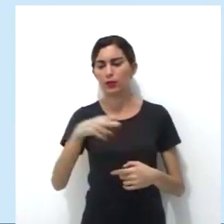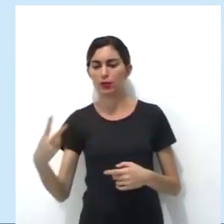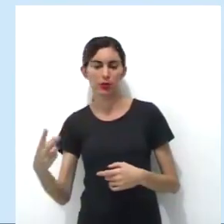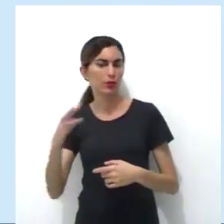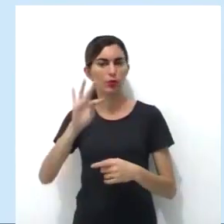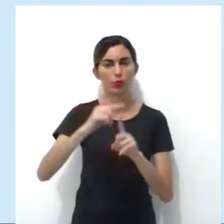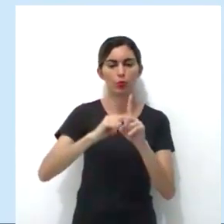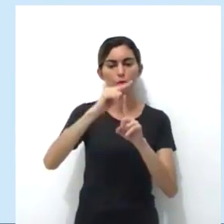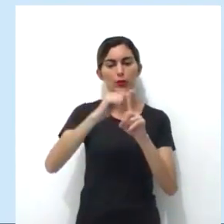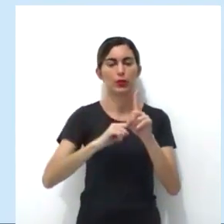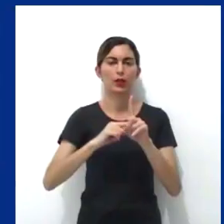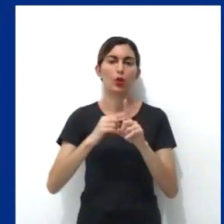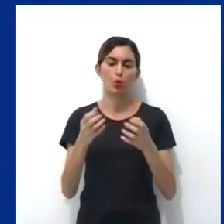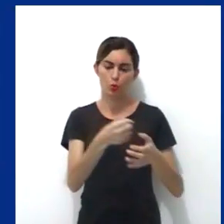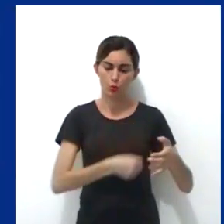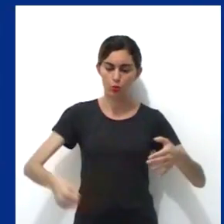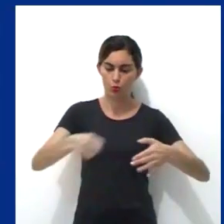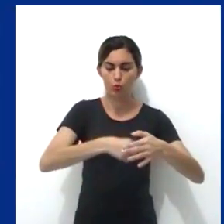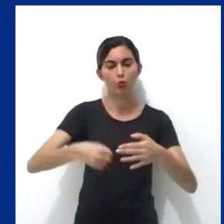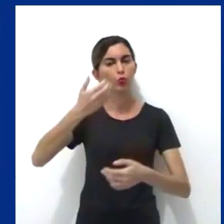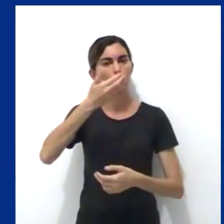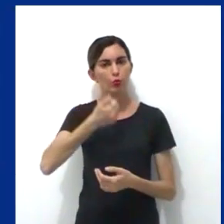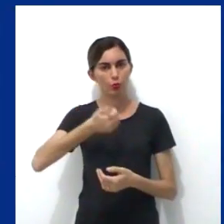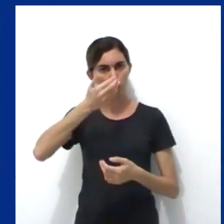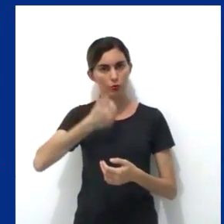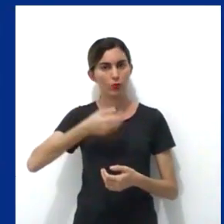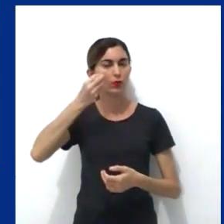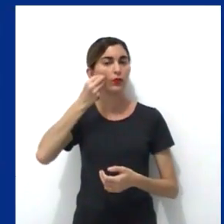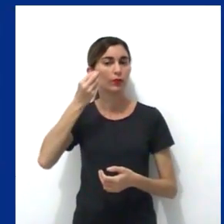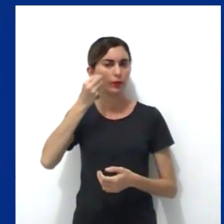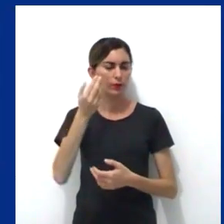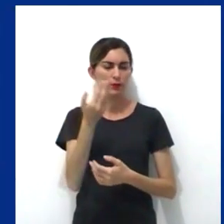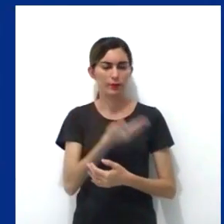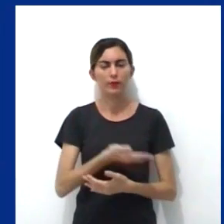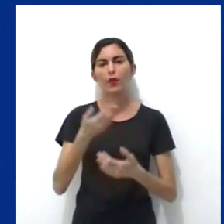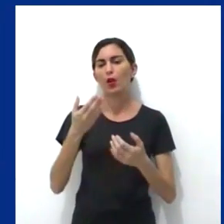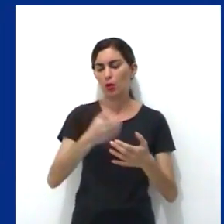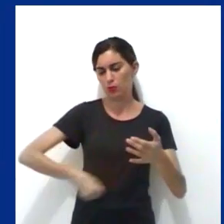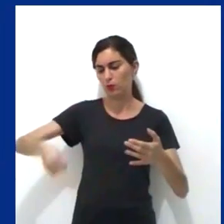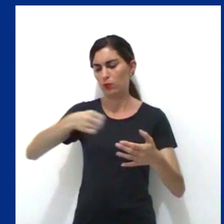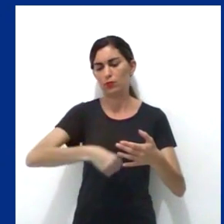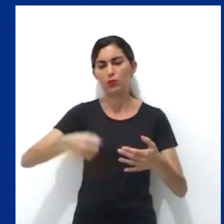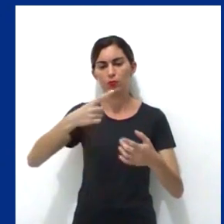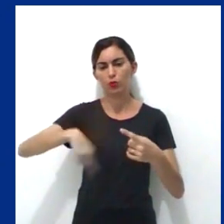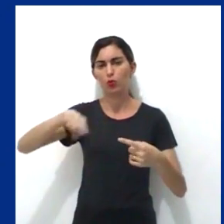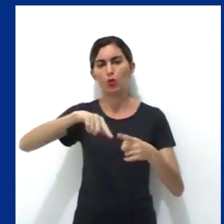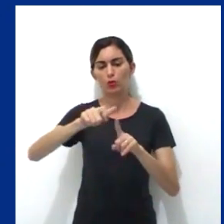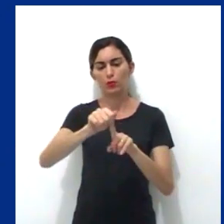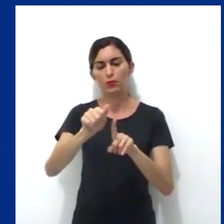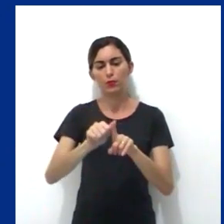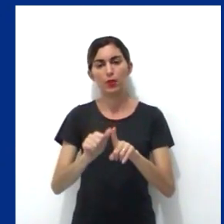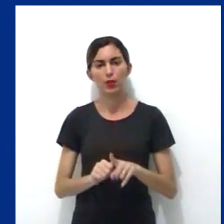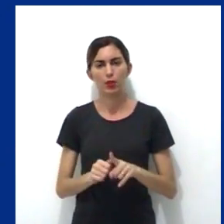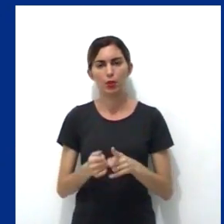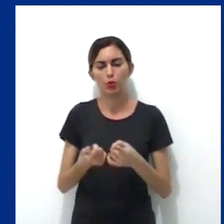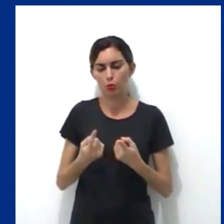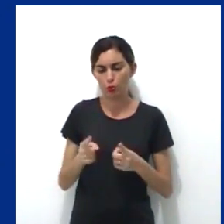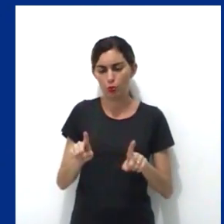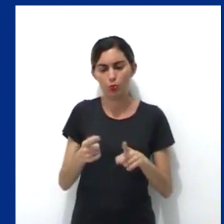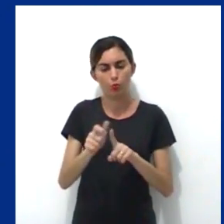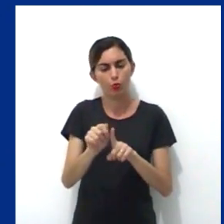a cortiça, o isopor, madeira, cerâmica, vidro, borracha e silicone. Podemos ver agora um